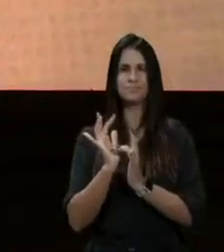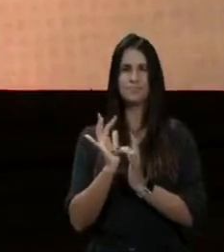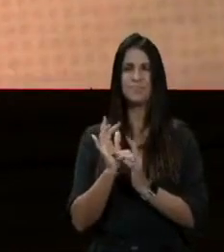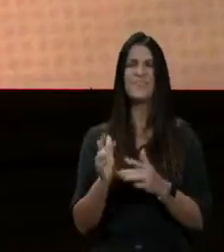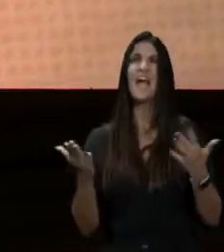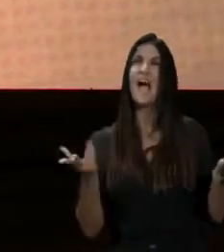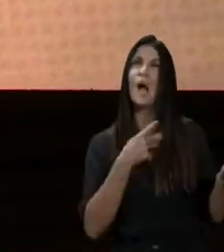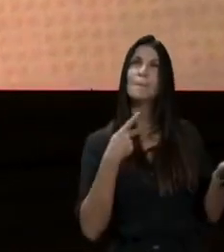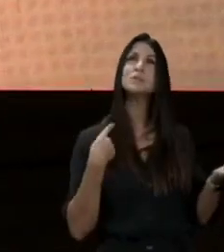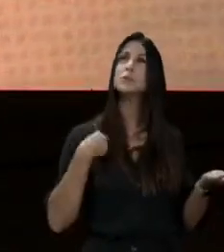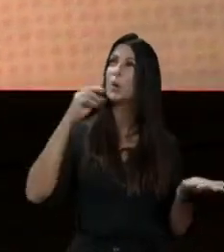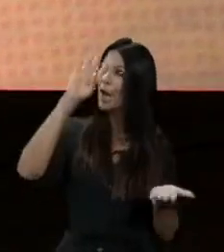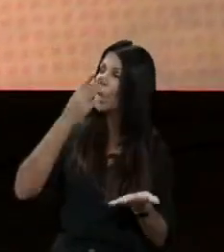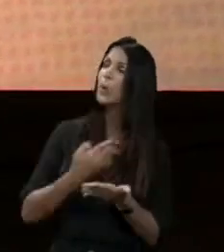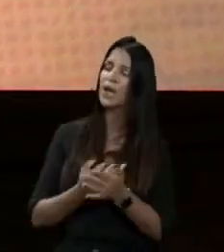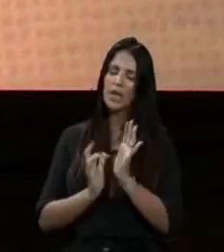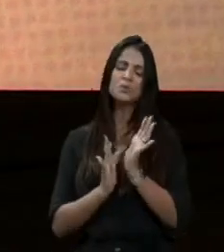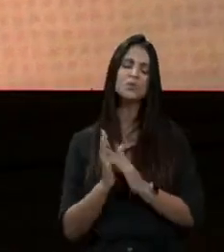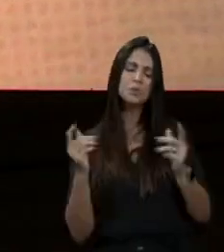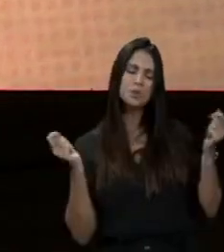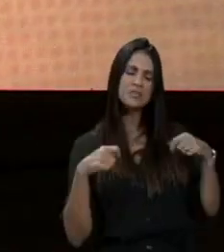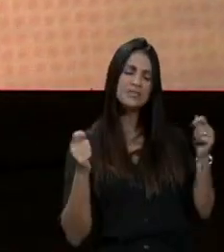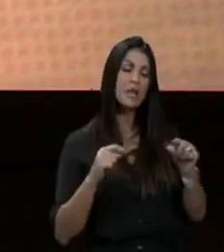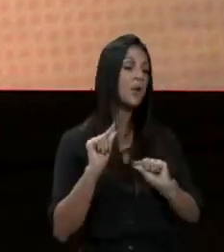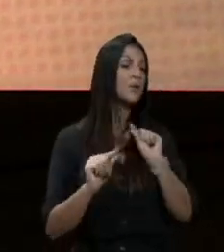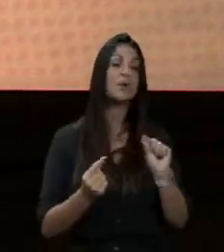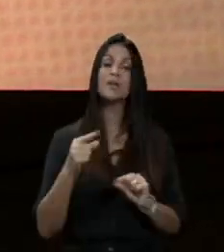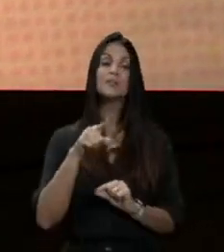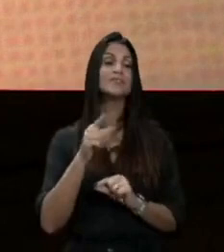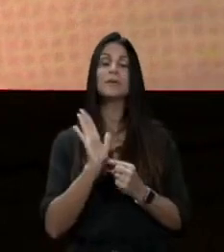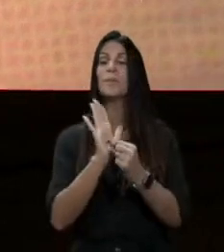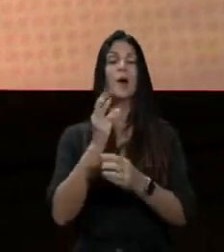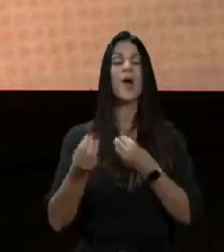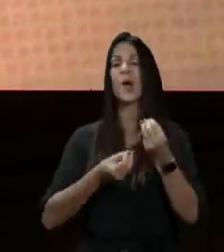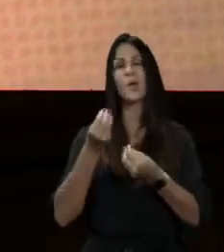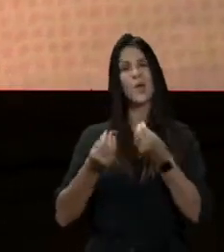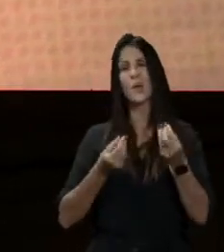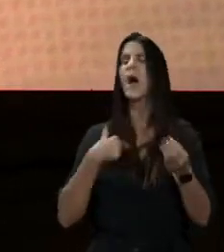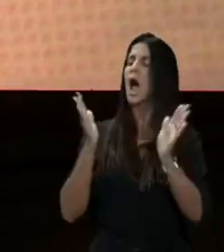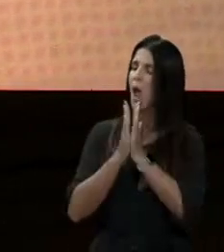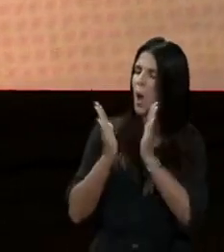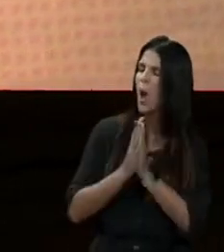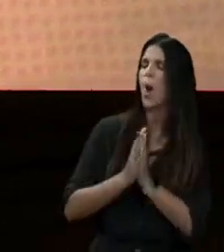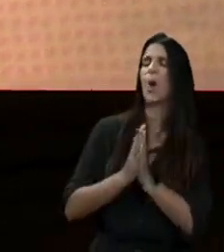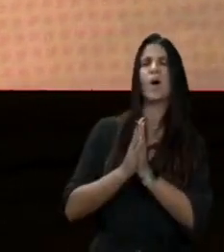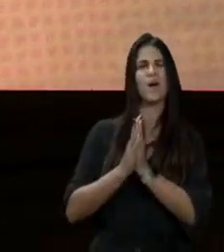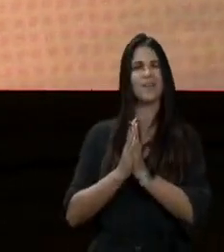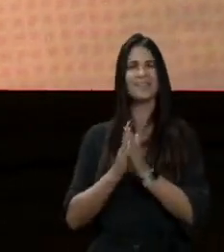ele eu não faço as minhas rezas em casa minhas orações lá em casa eu tenho até uma estátua dele em casa deixa eu te falar